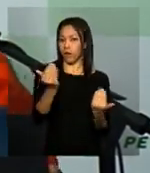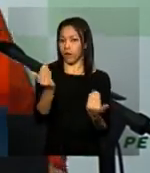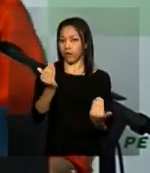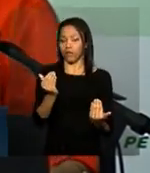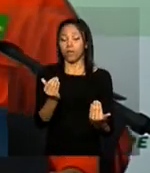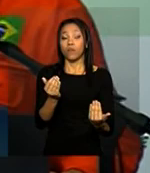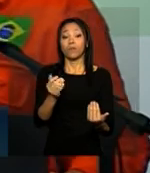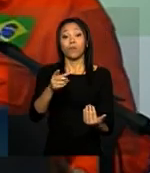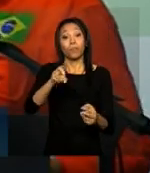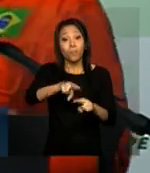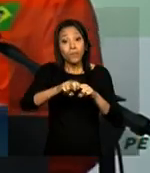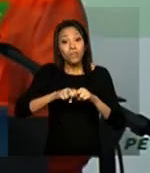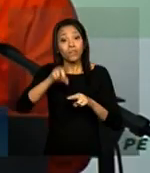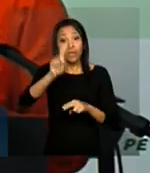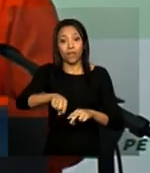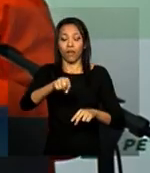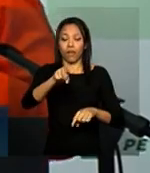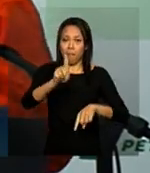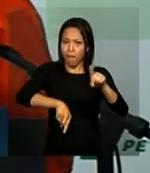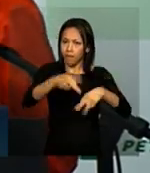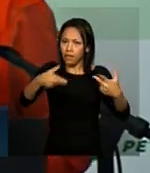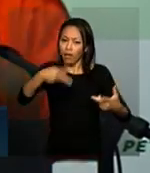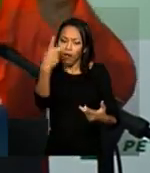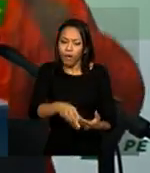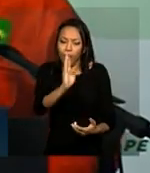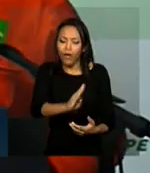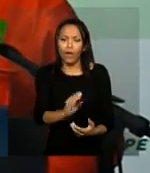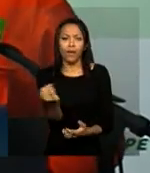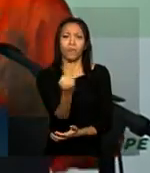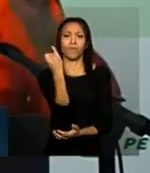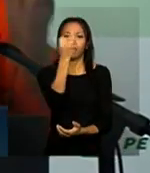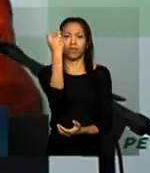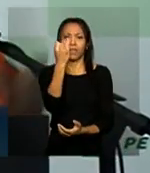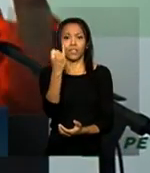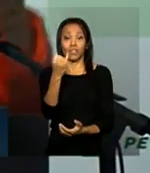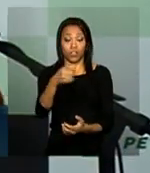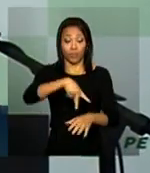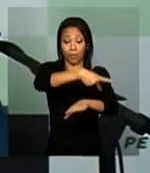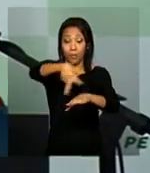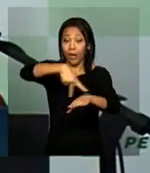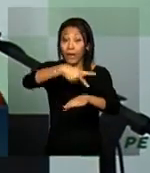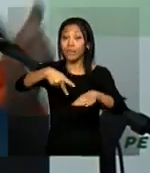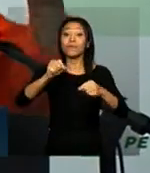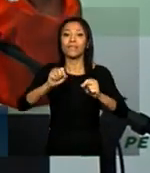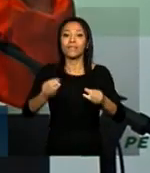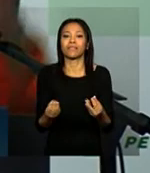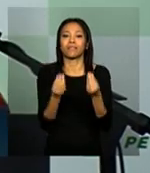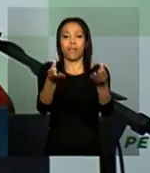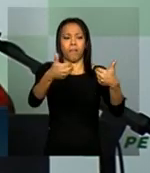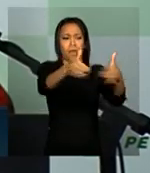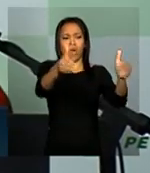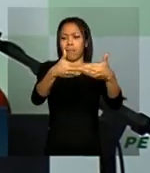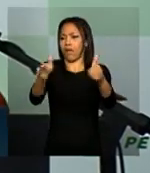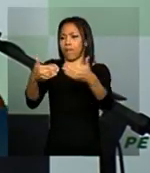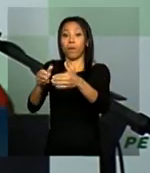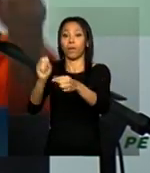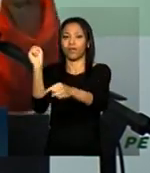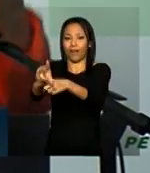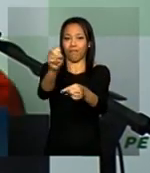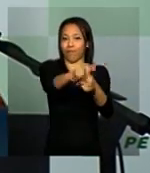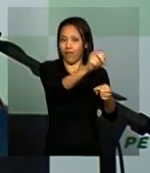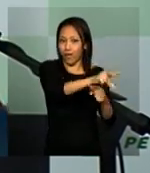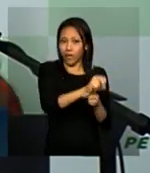nacional é importantíssimo. É a capacidade do país gerar emprego e, com emprego